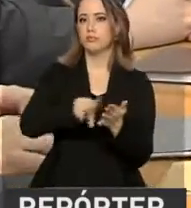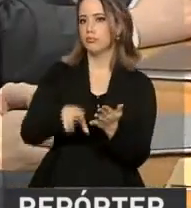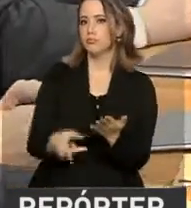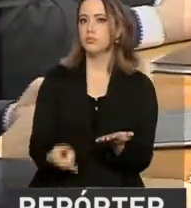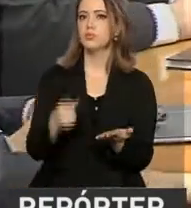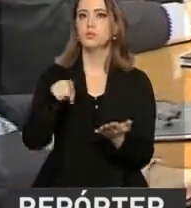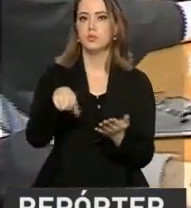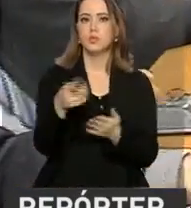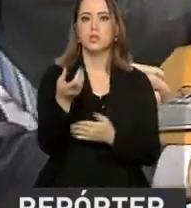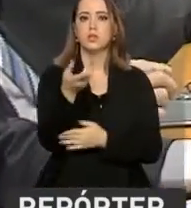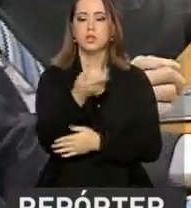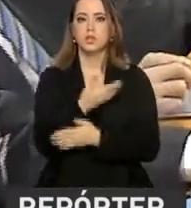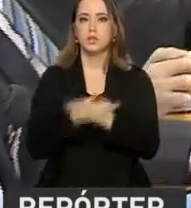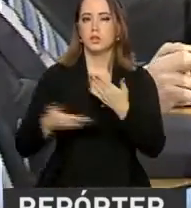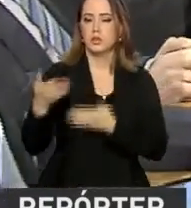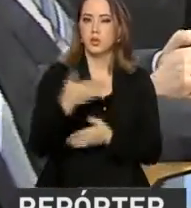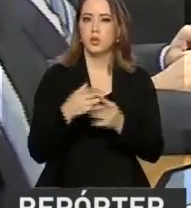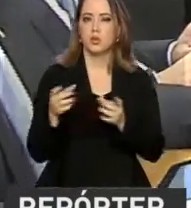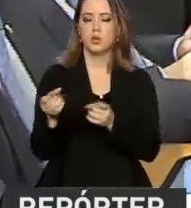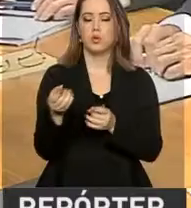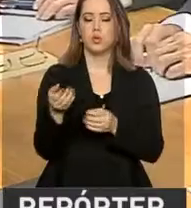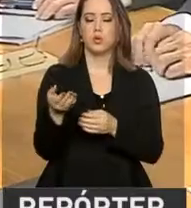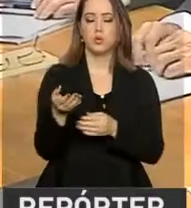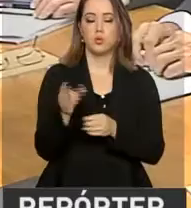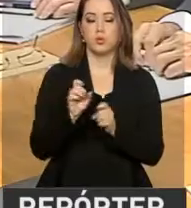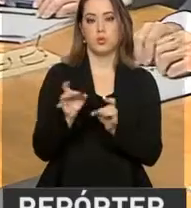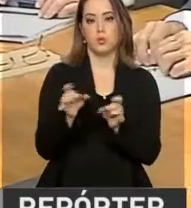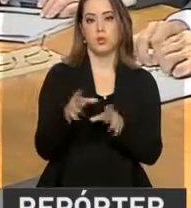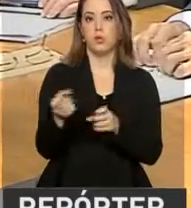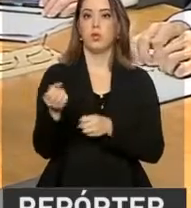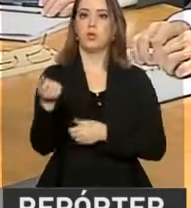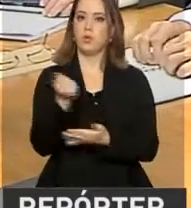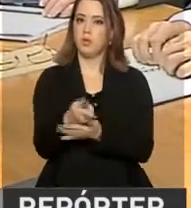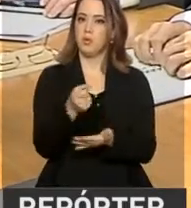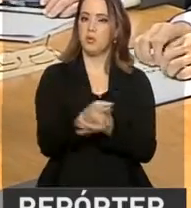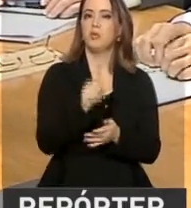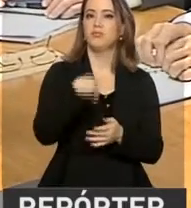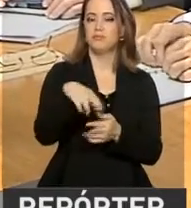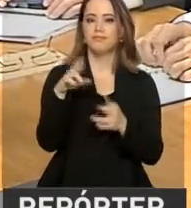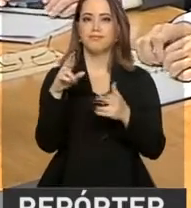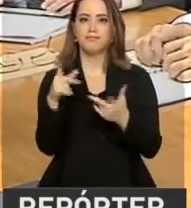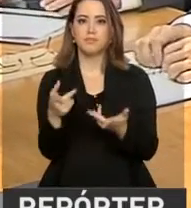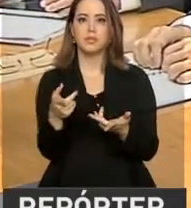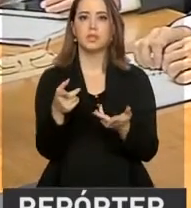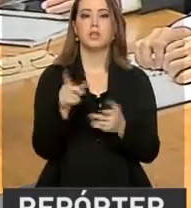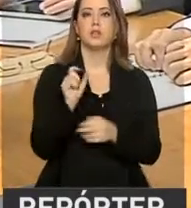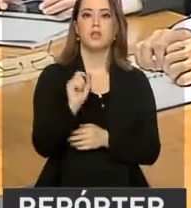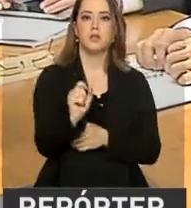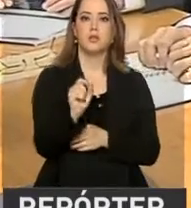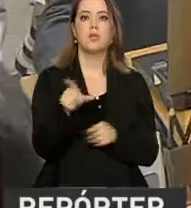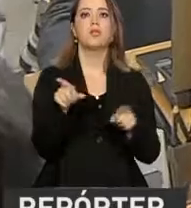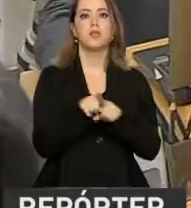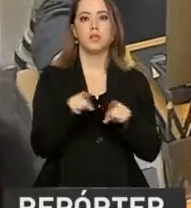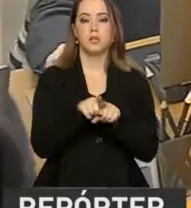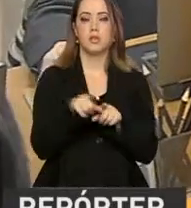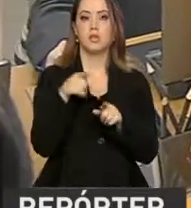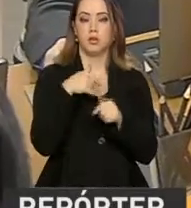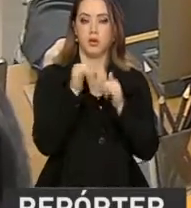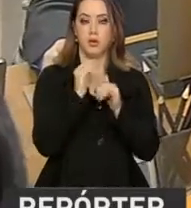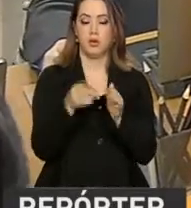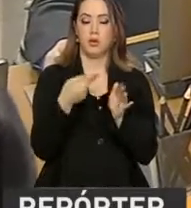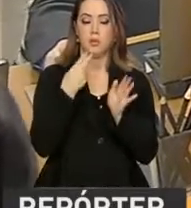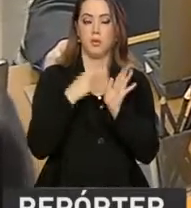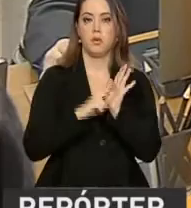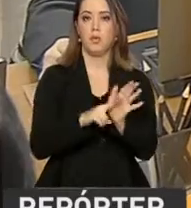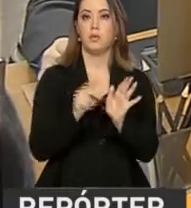ainda é incerto. O Copom também levou em conta que, apesar de o último boletim Focus ter previsto um recuo da inflação